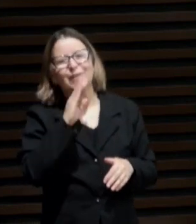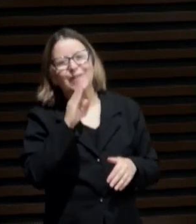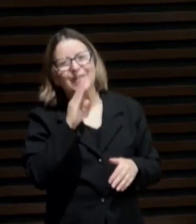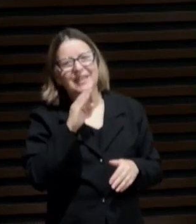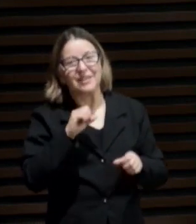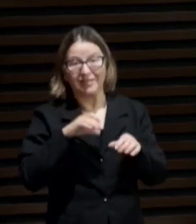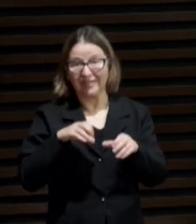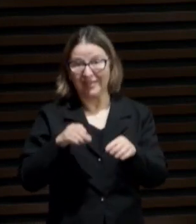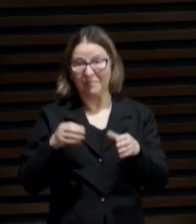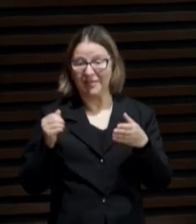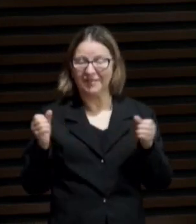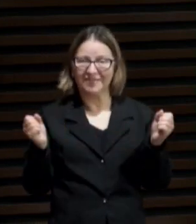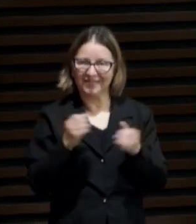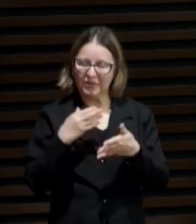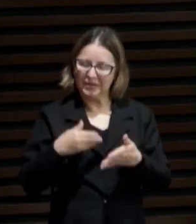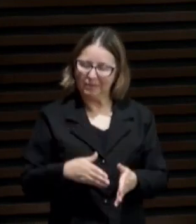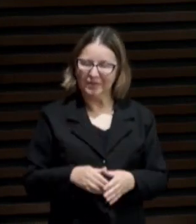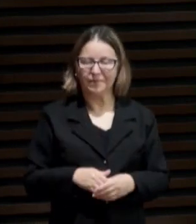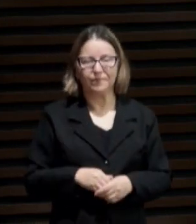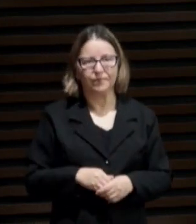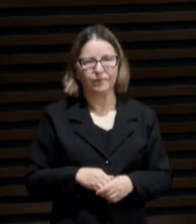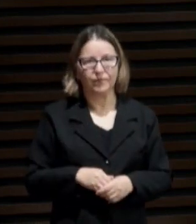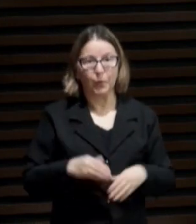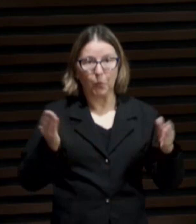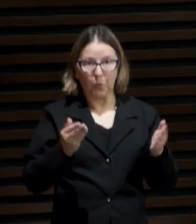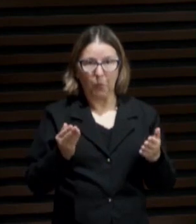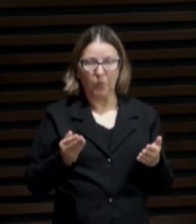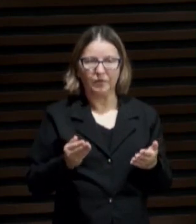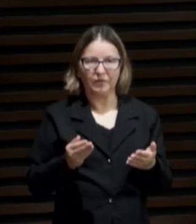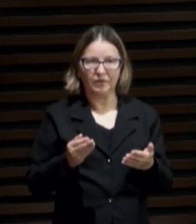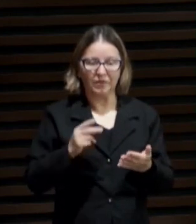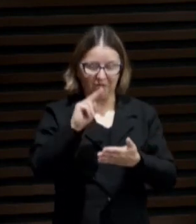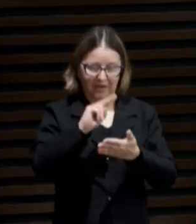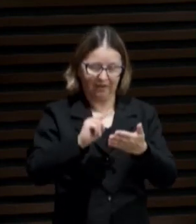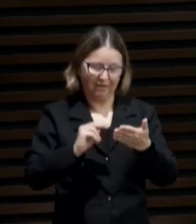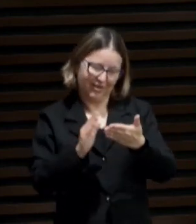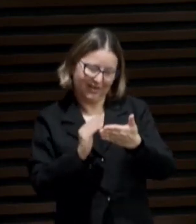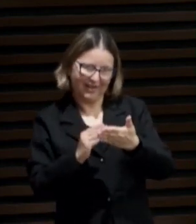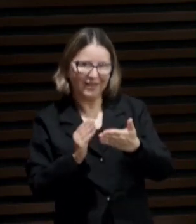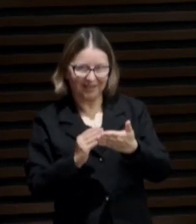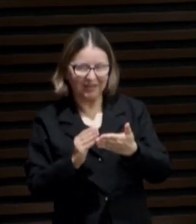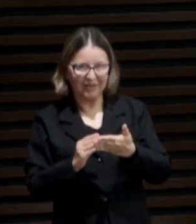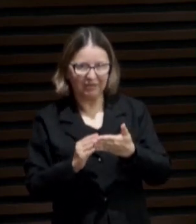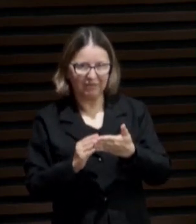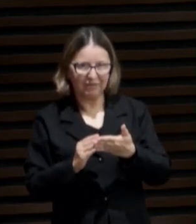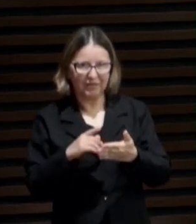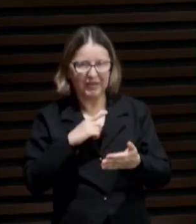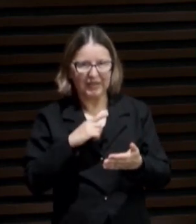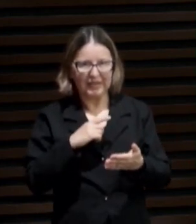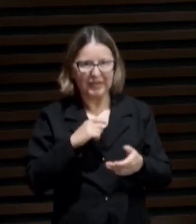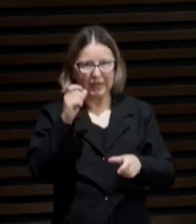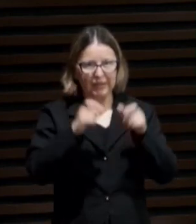nascimento. Hoje, com a boa leitura de livros, tem muitos autores